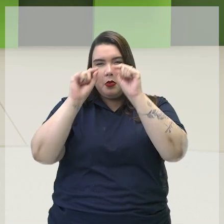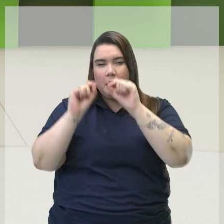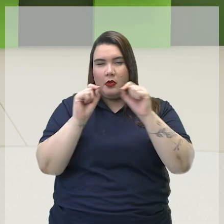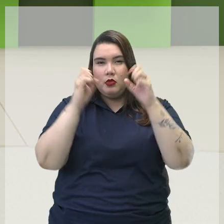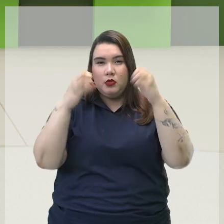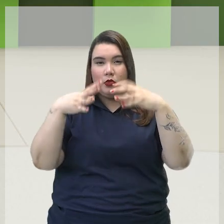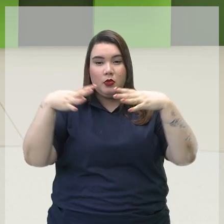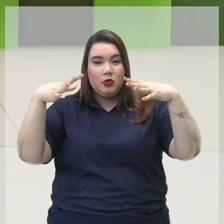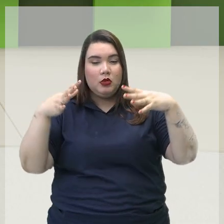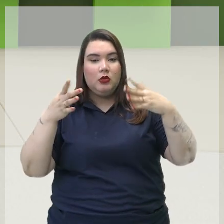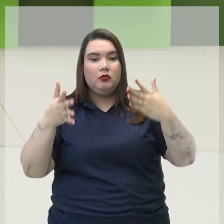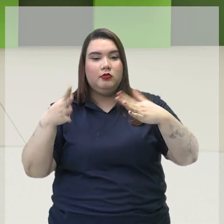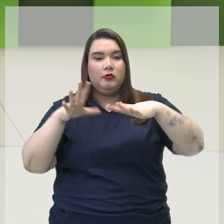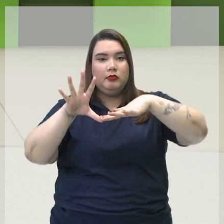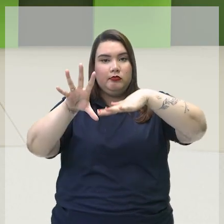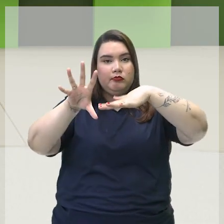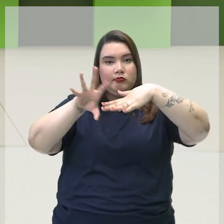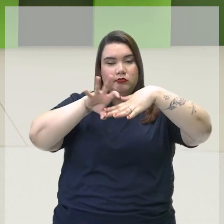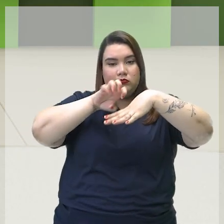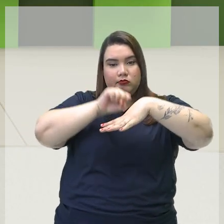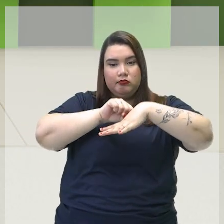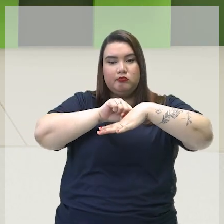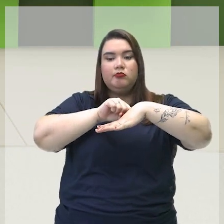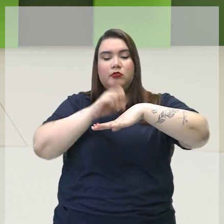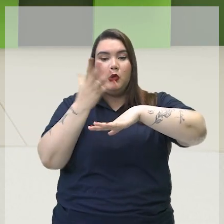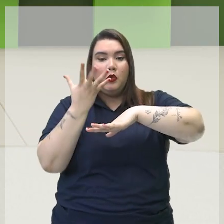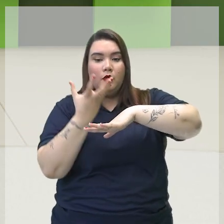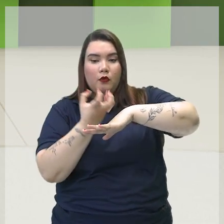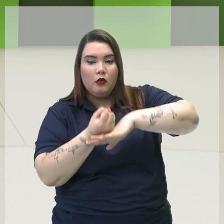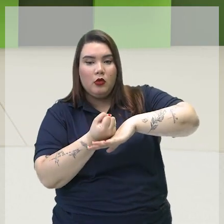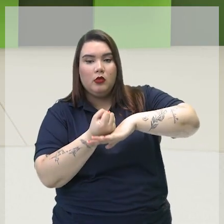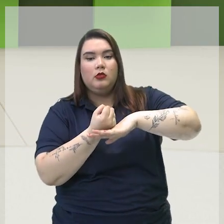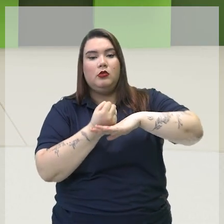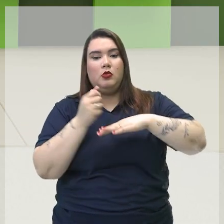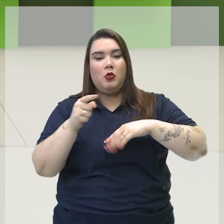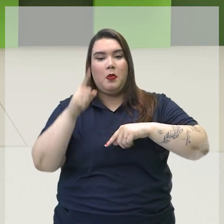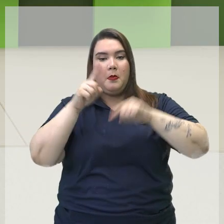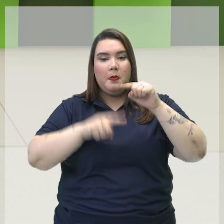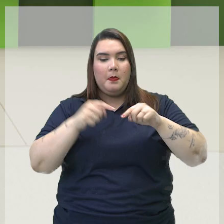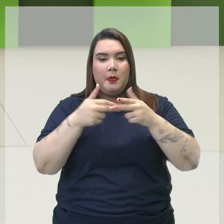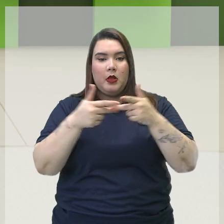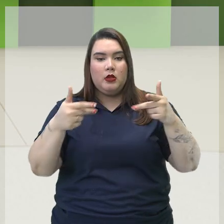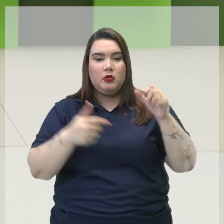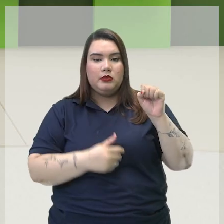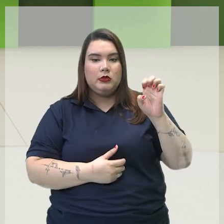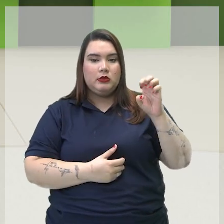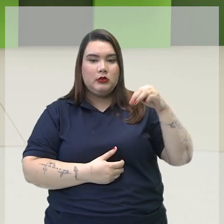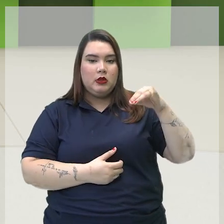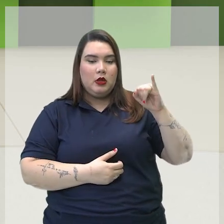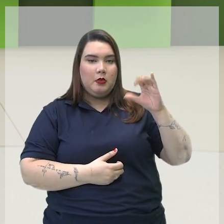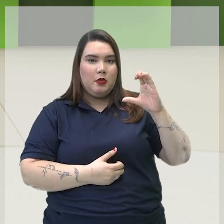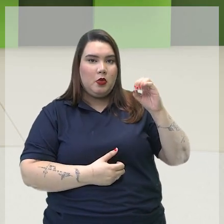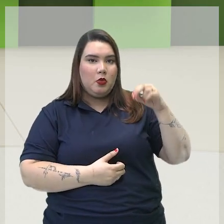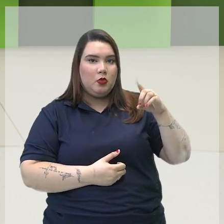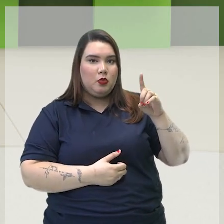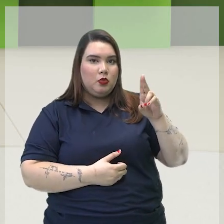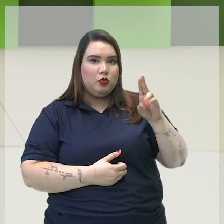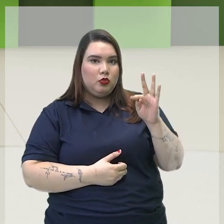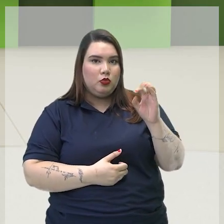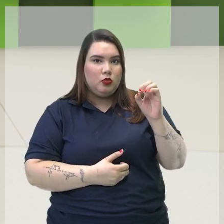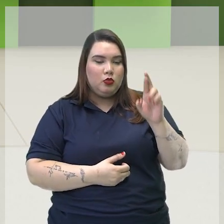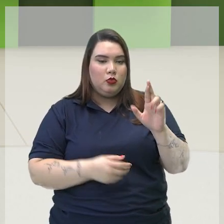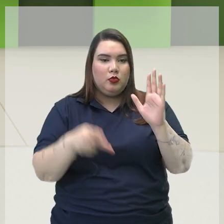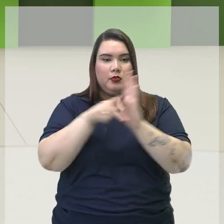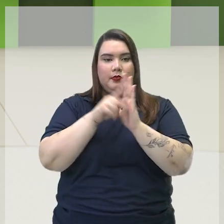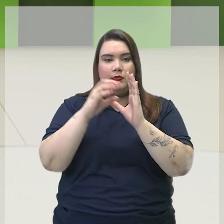as partículas de luz, eles são absorvidos pelo material semicondutor